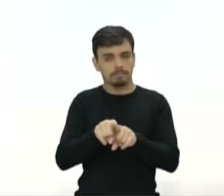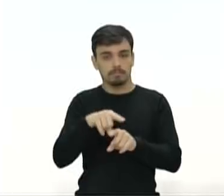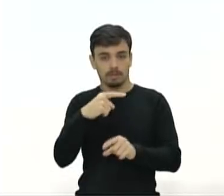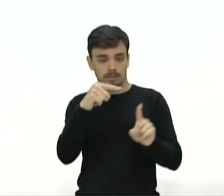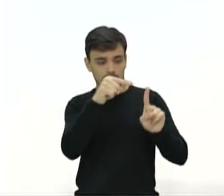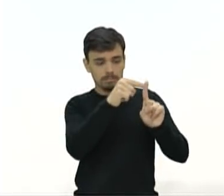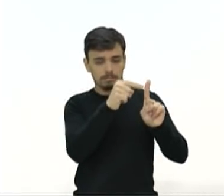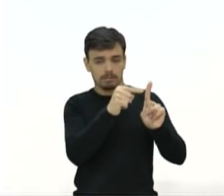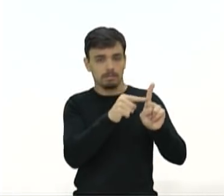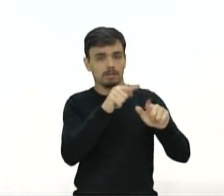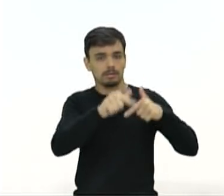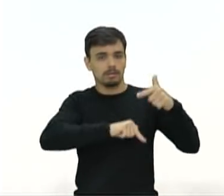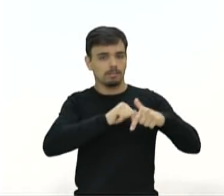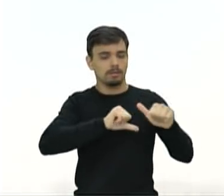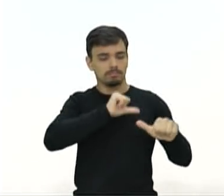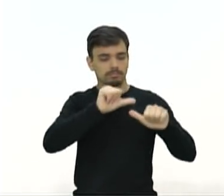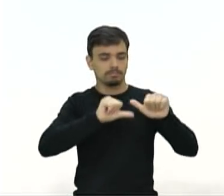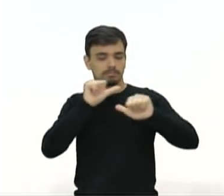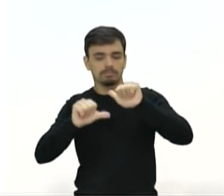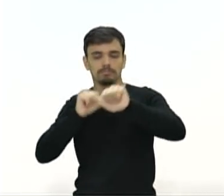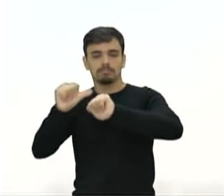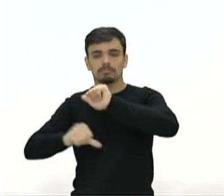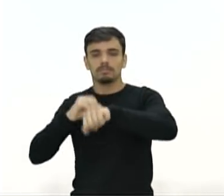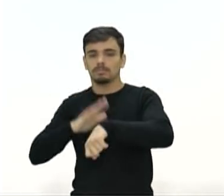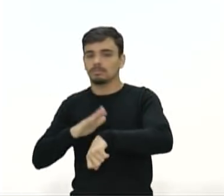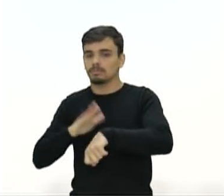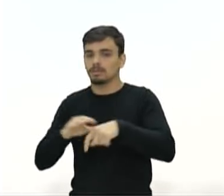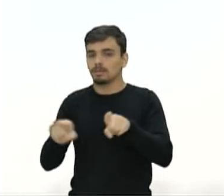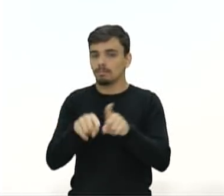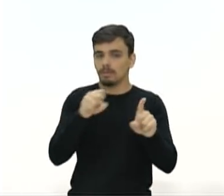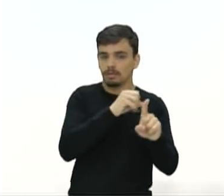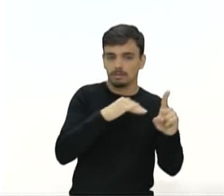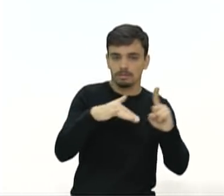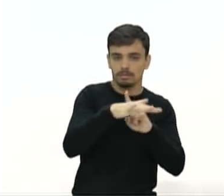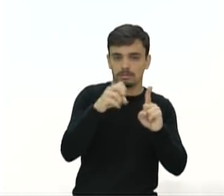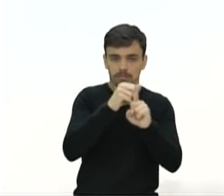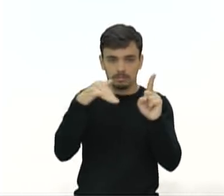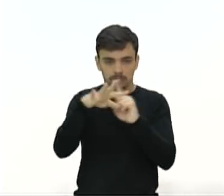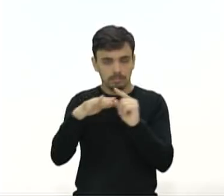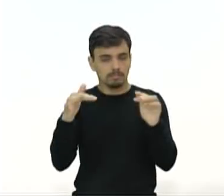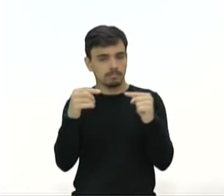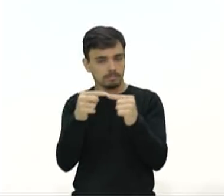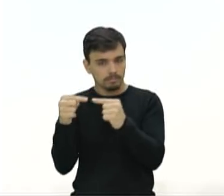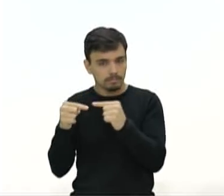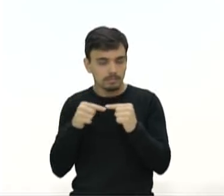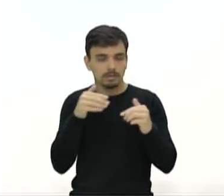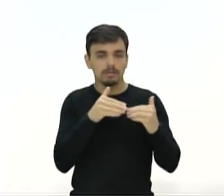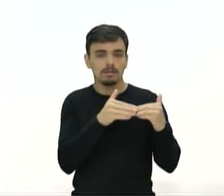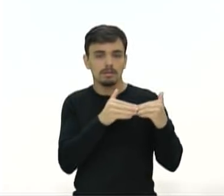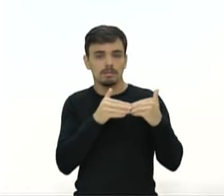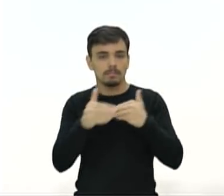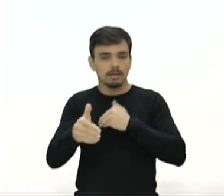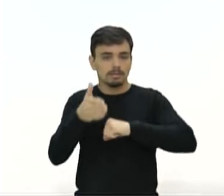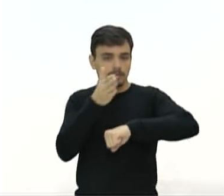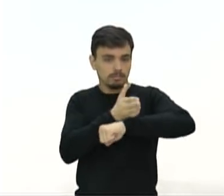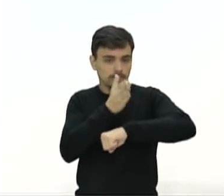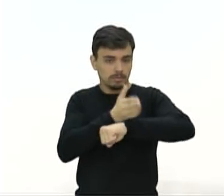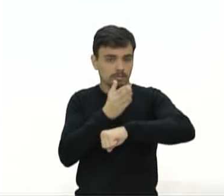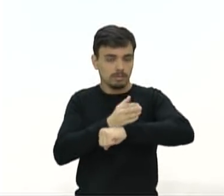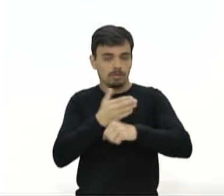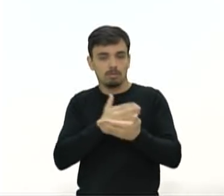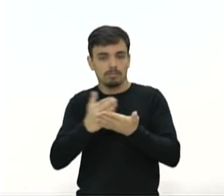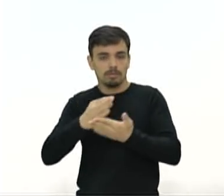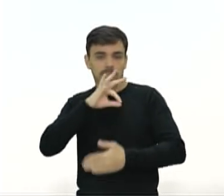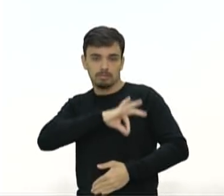foi mudando de acordo com o tempo e de acordo com as sociedades. A partir da Idade Moderna, ele se tornou assalariado,